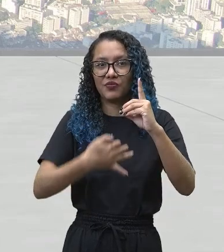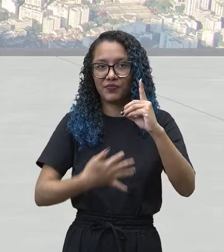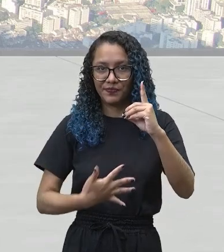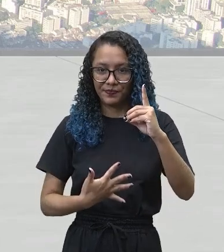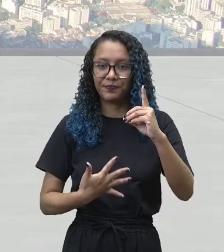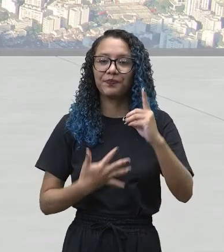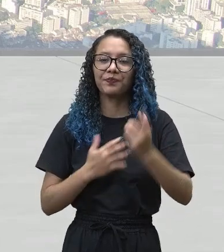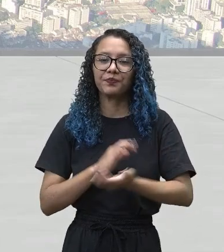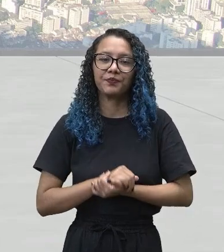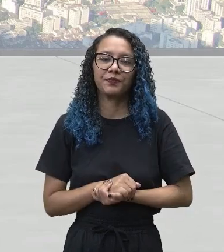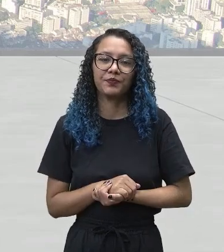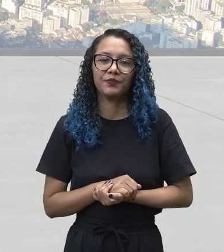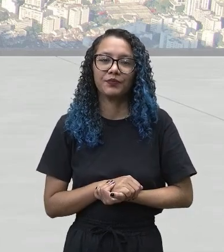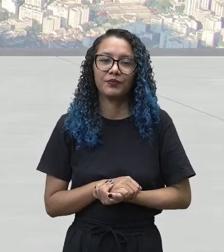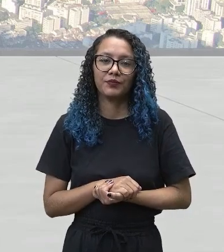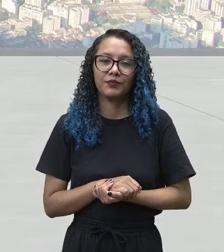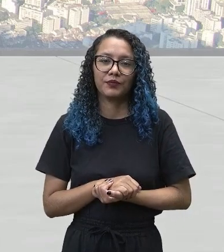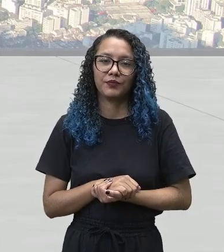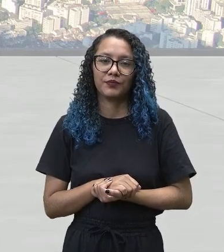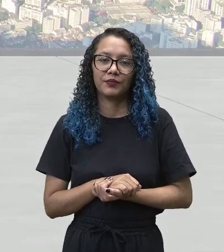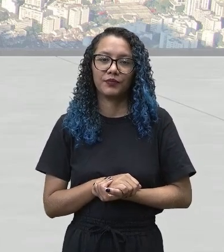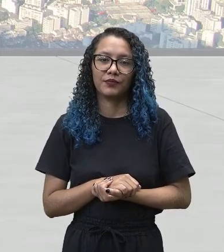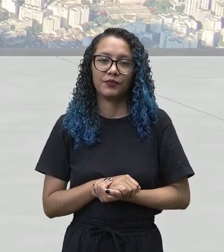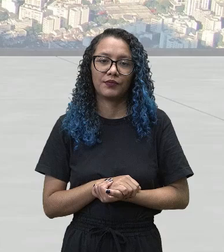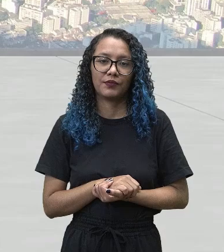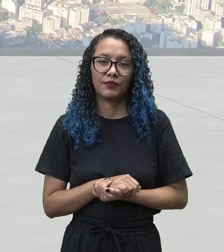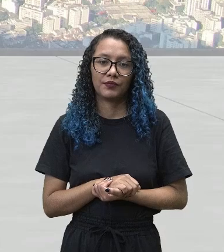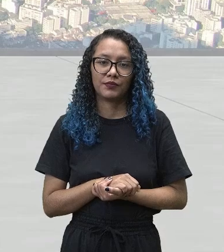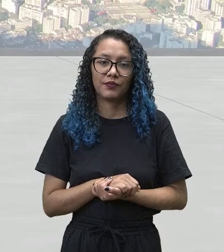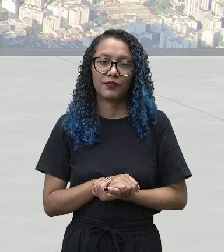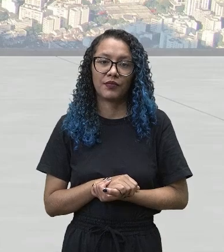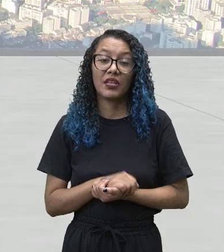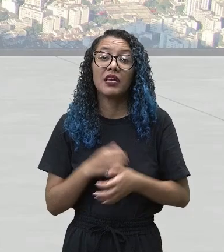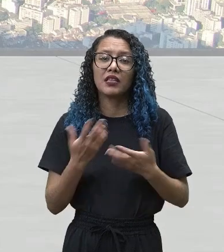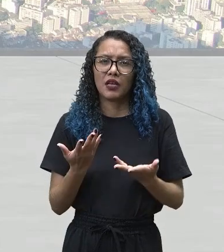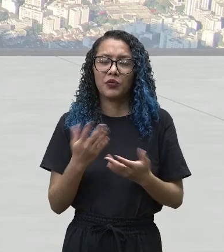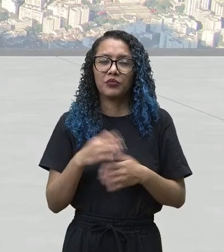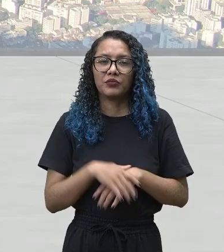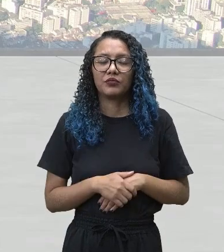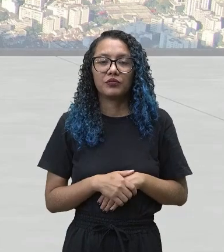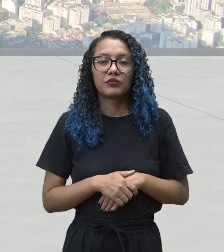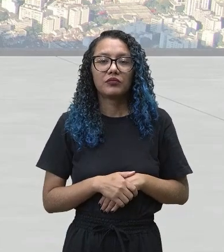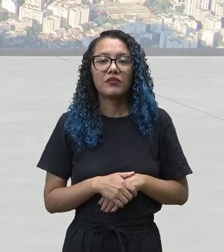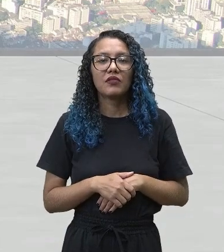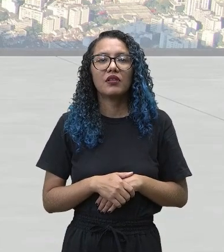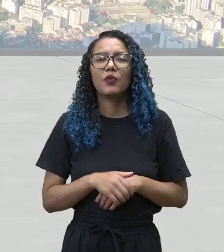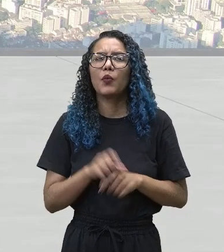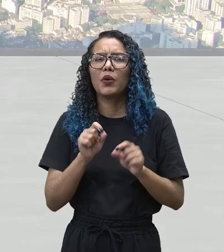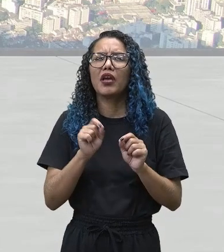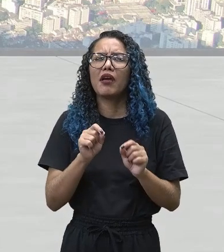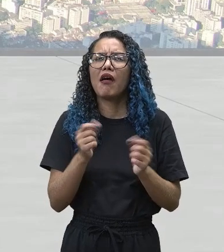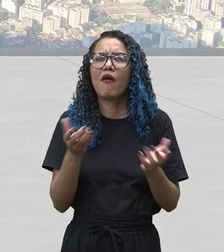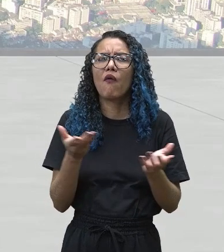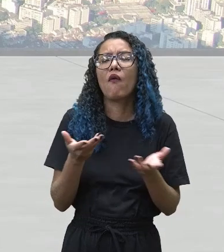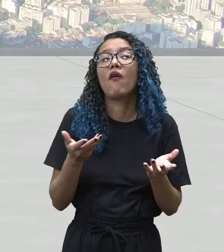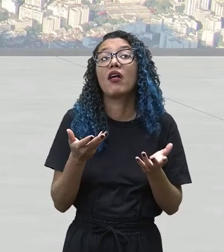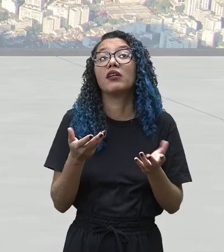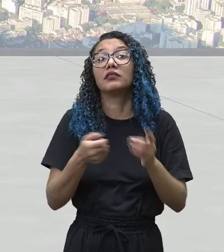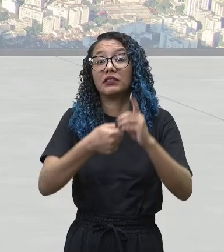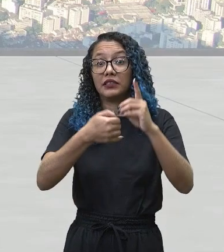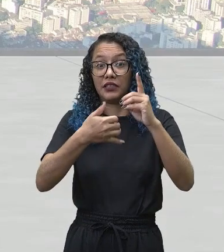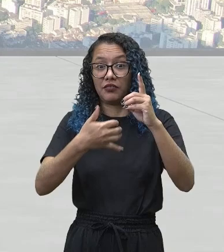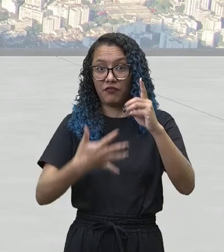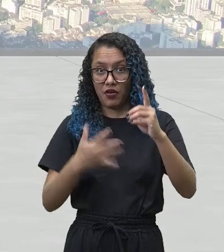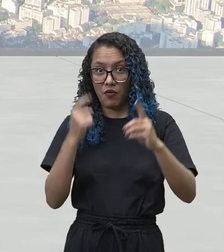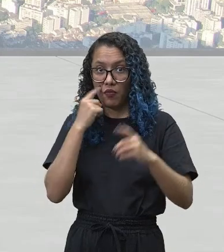descritivo. Então, aquilo que nós acabamos de fazer, descrevendo aqui essa imagem belíssima da cidade